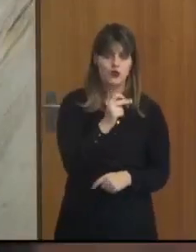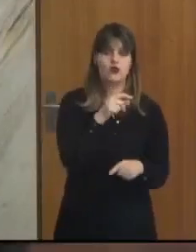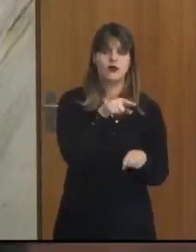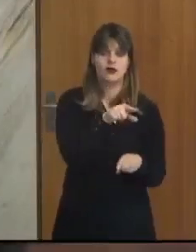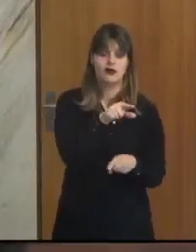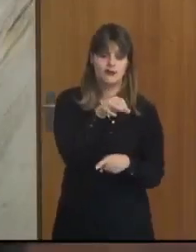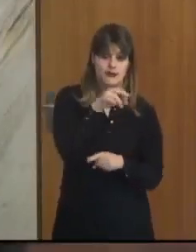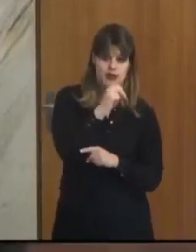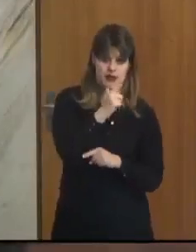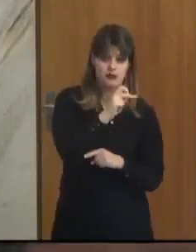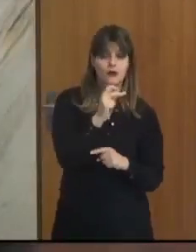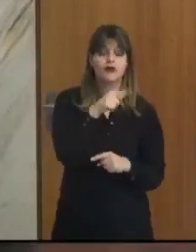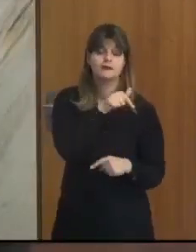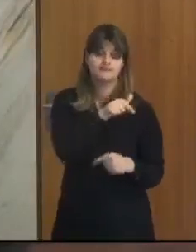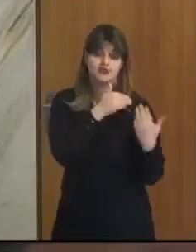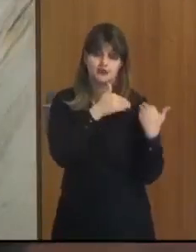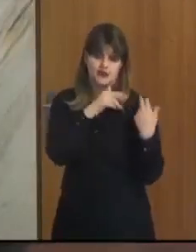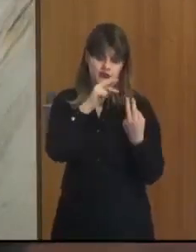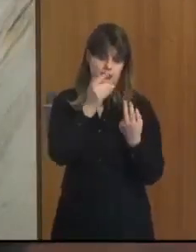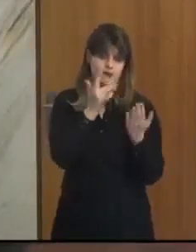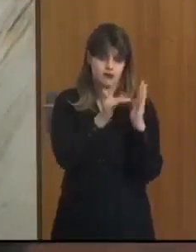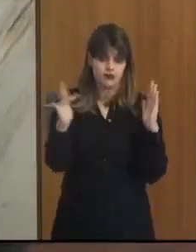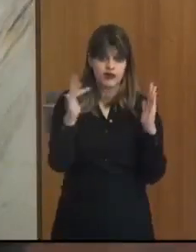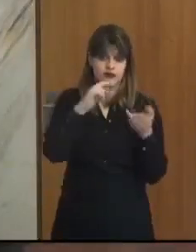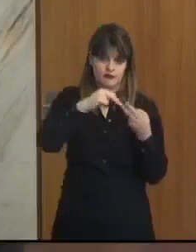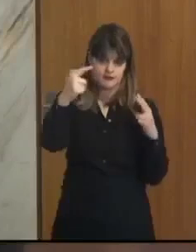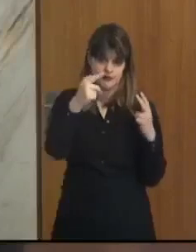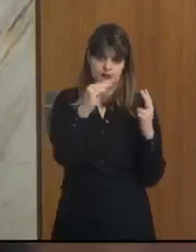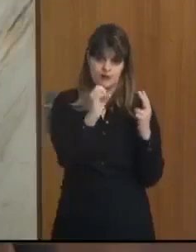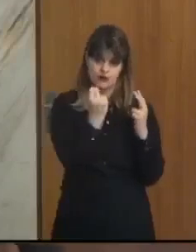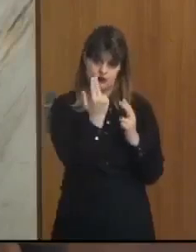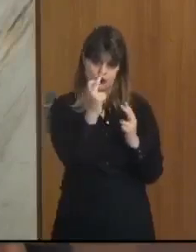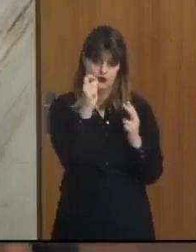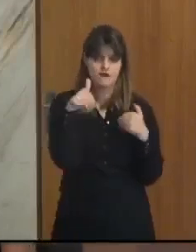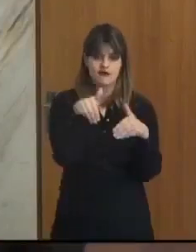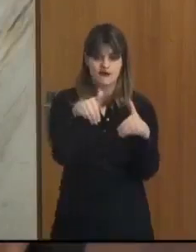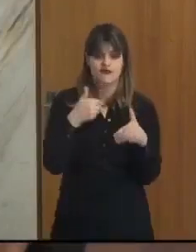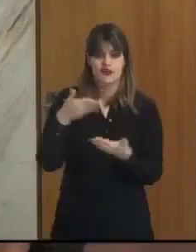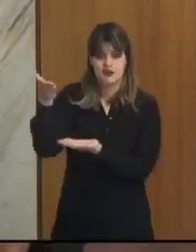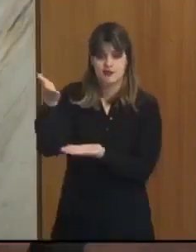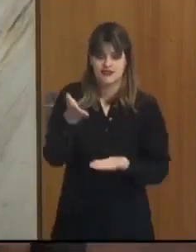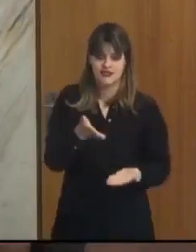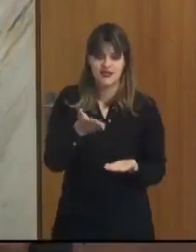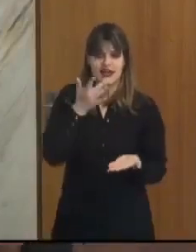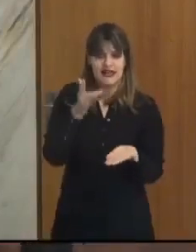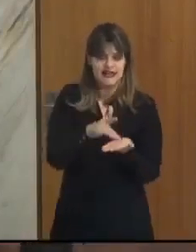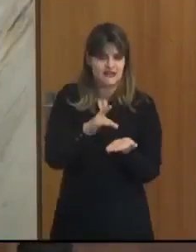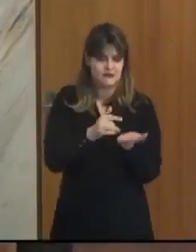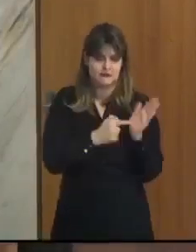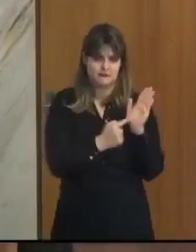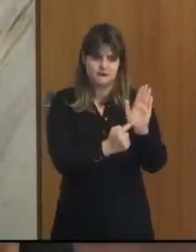Biblioteca Municipal de Soure e que nos virá apresentar este belíssimo livro, uma